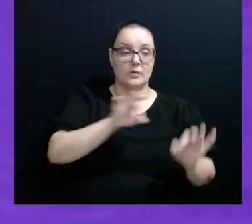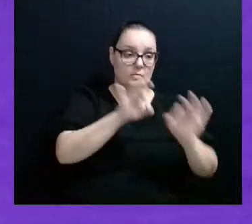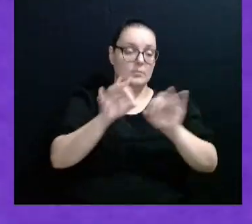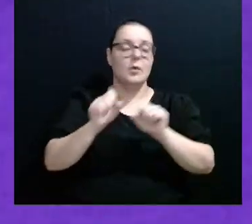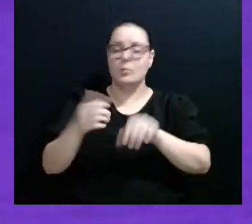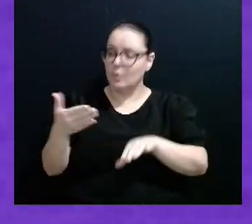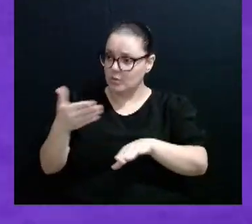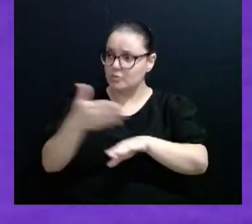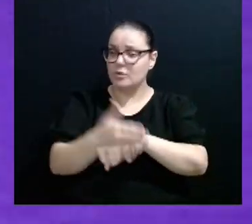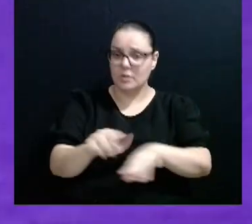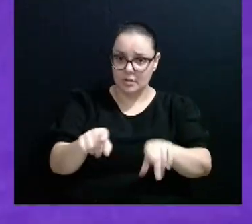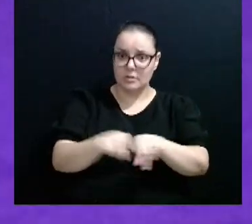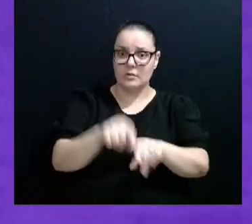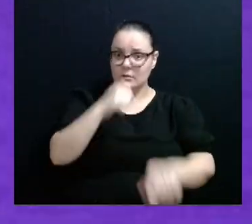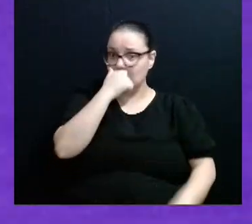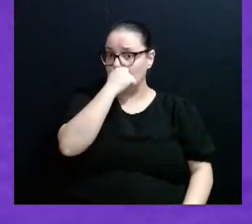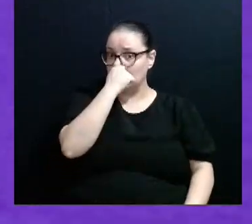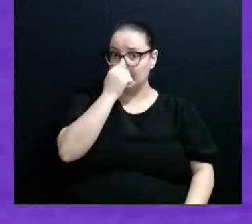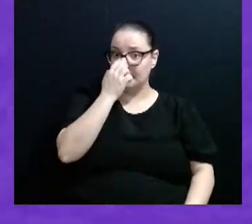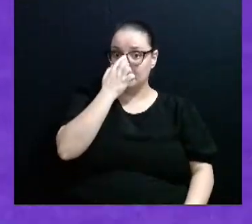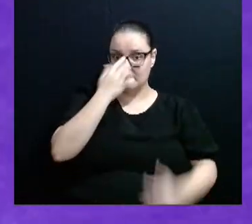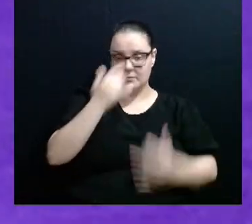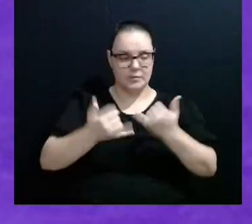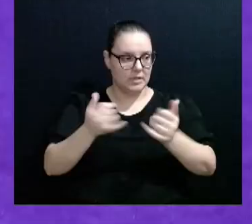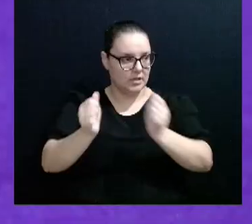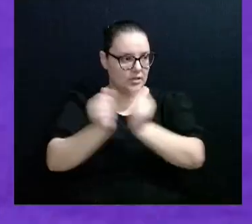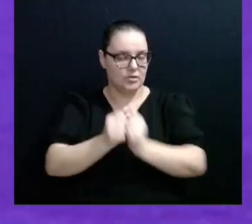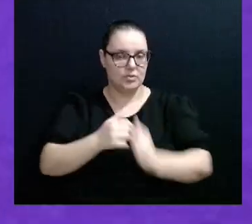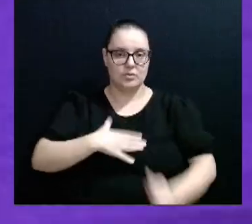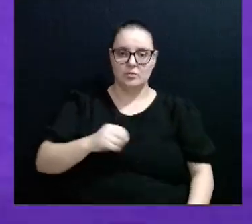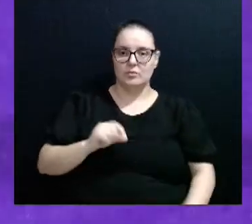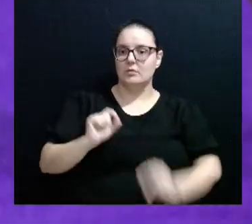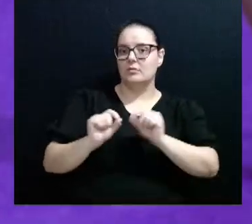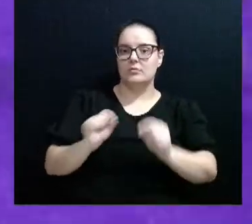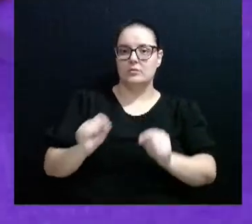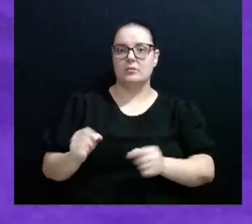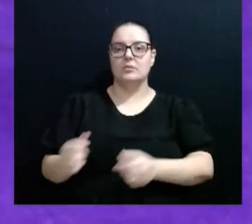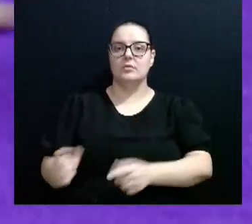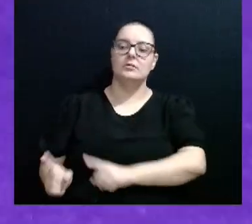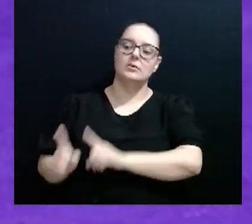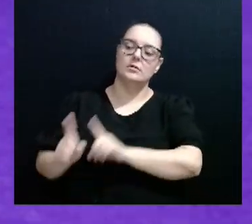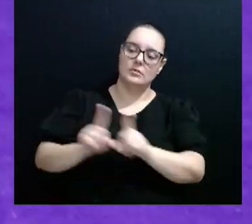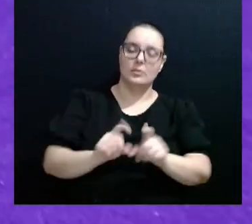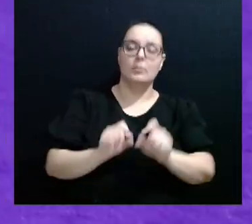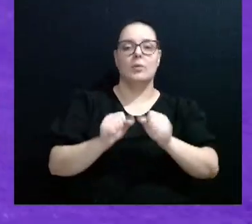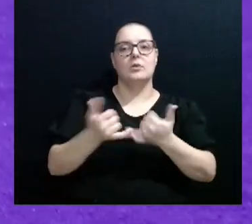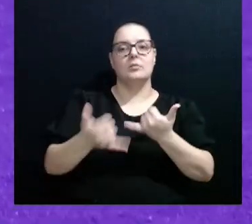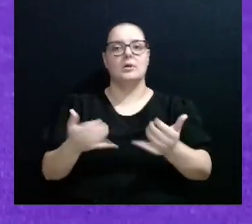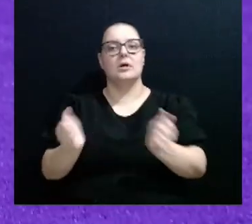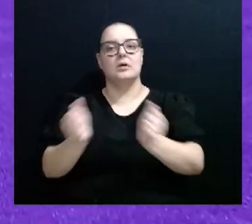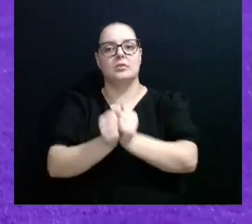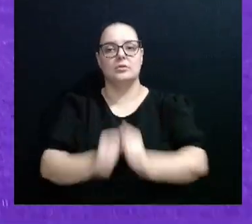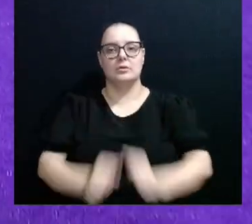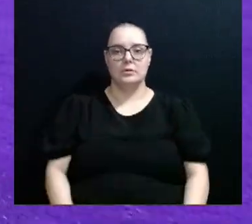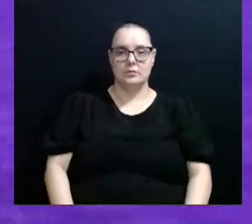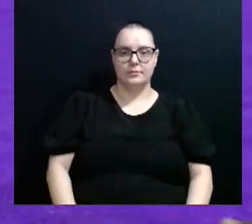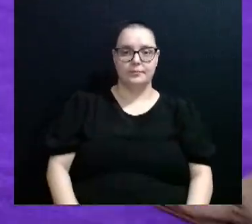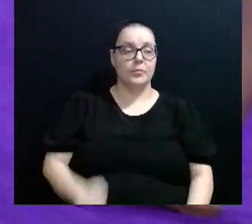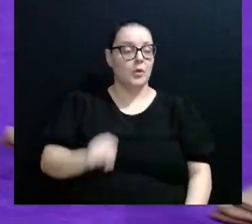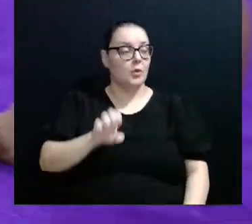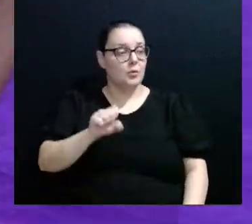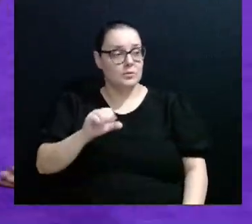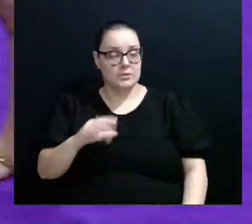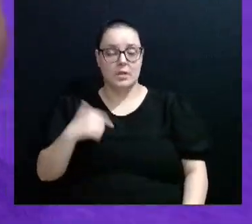inclusive, brincar juntos com os filhos, com quem for trazer aqui, eles podem estar brincando junto. O Sesc, a gente sabe